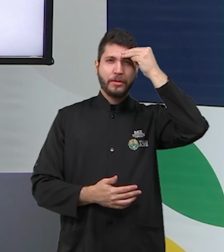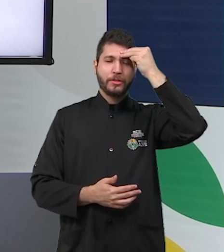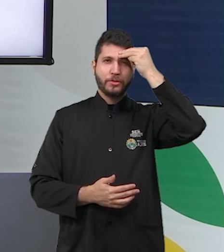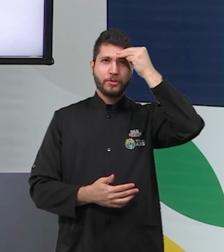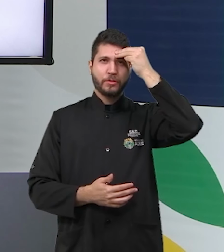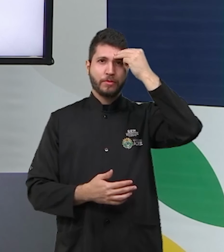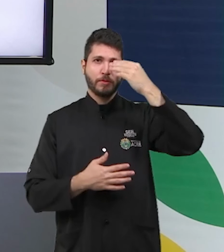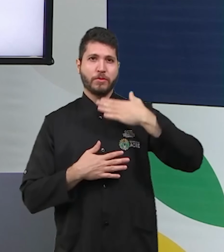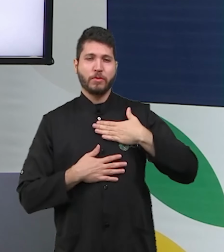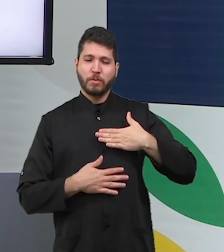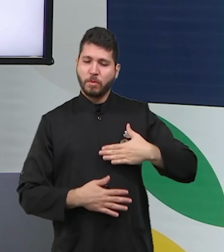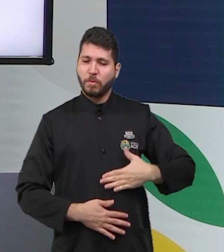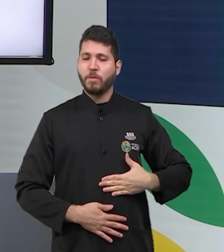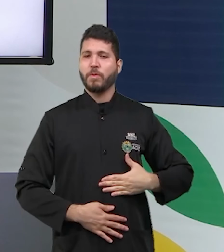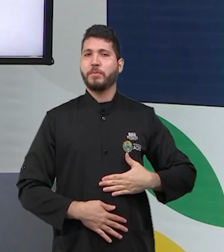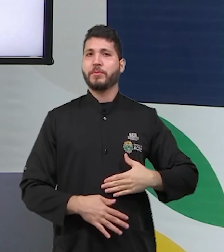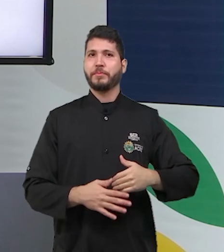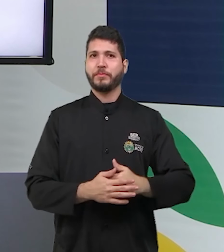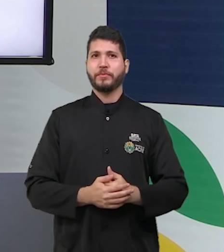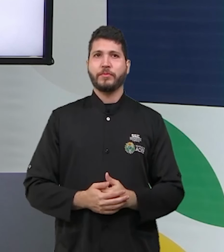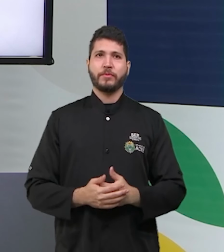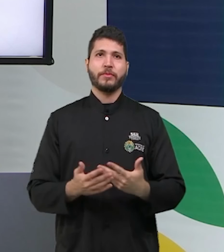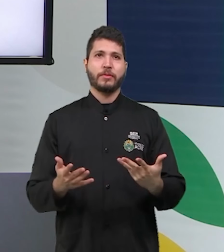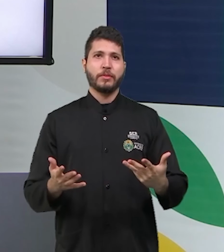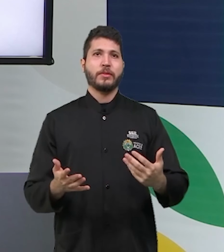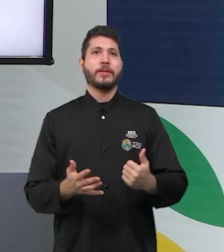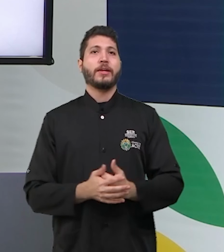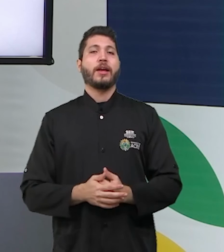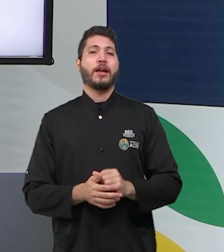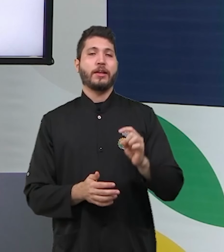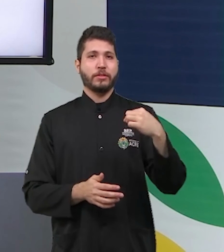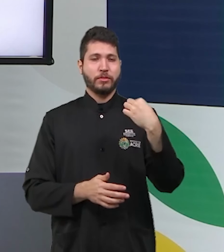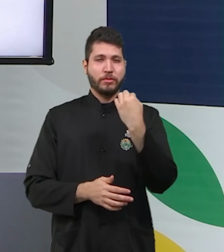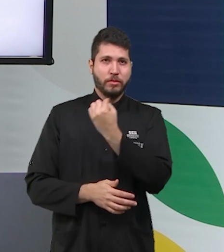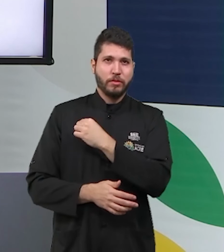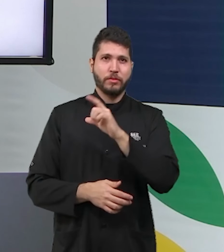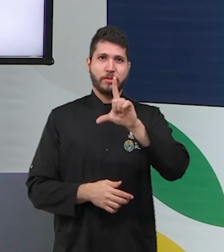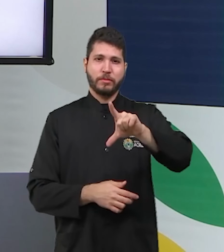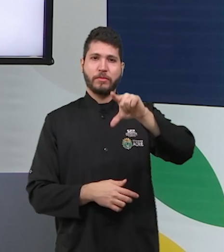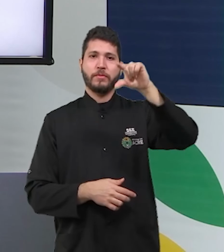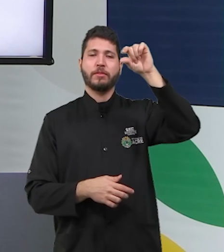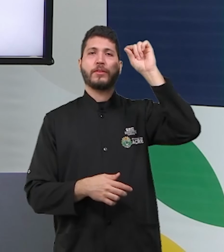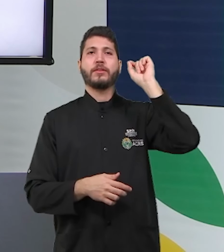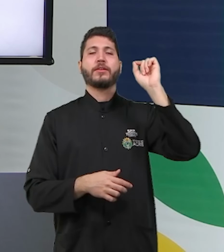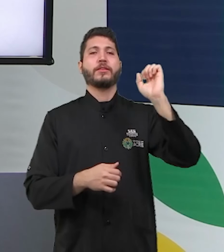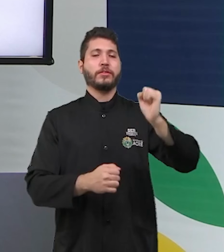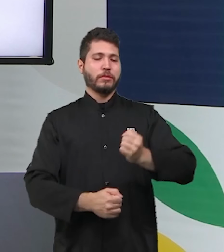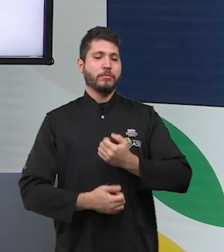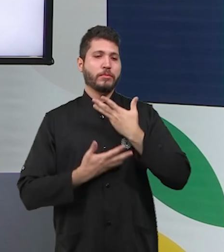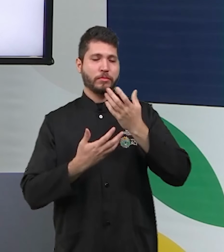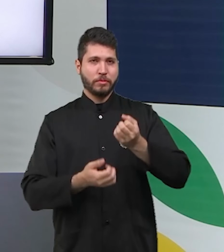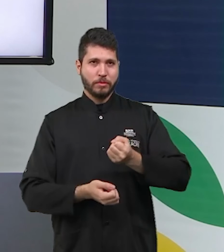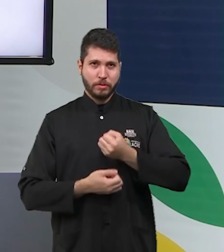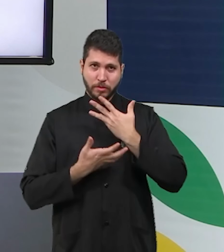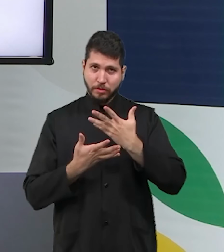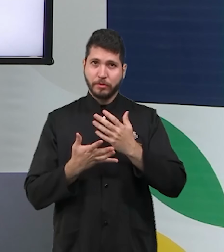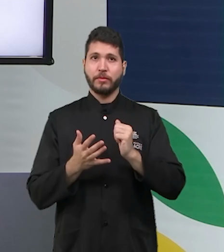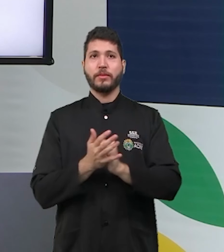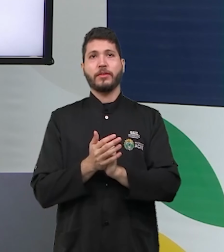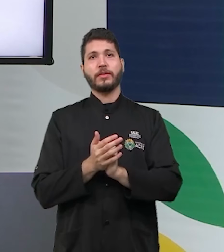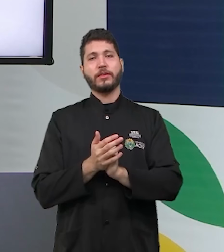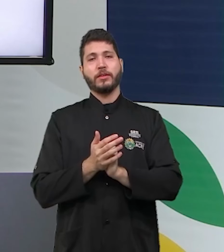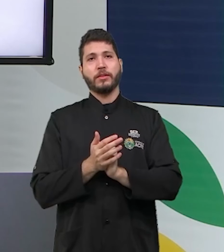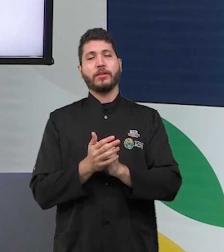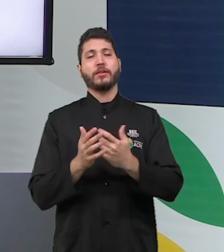nós expressamos nossos gostos e as nossas preferências em língua espanhola. E claro que tudo isso tem